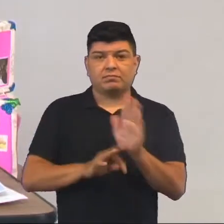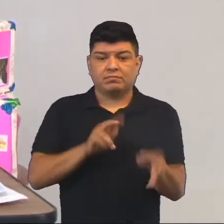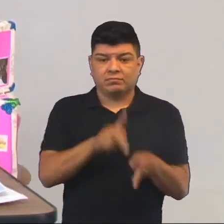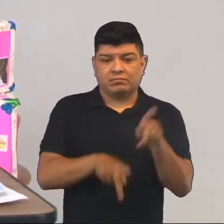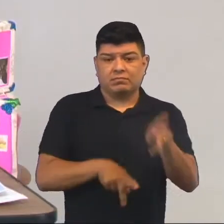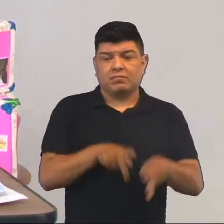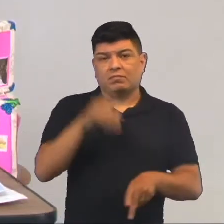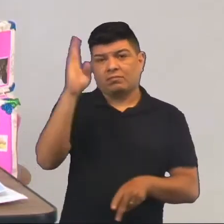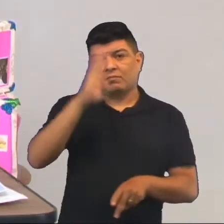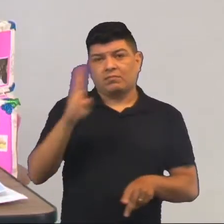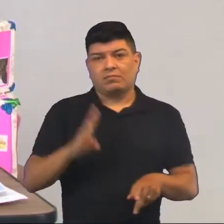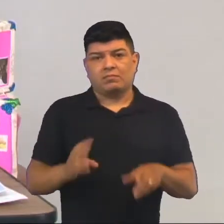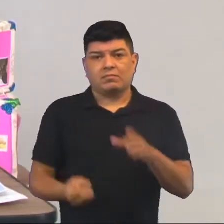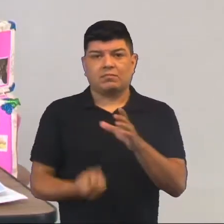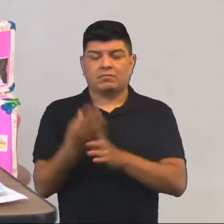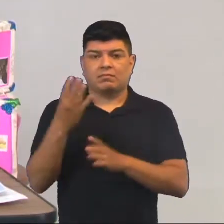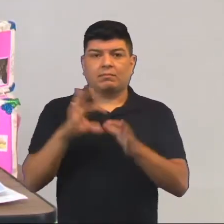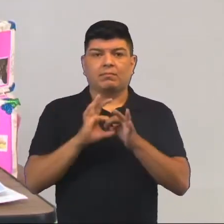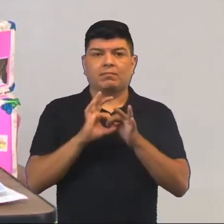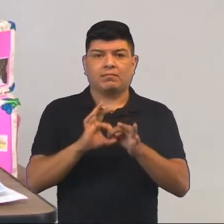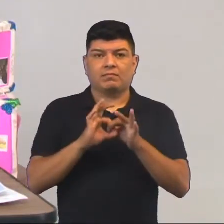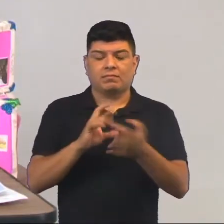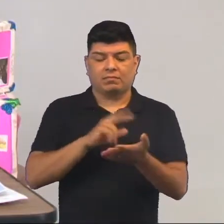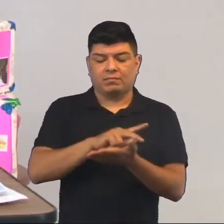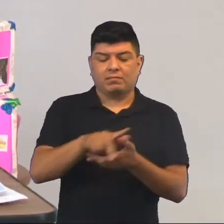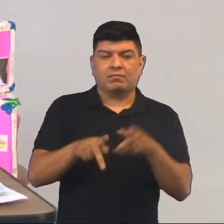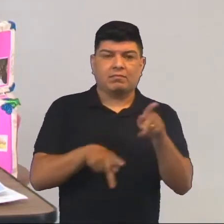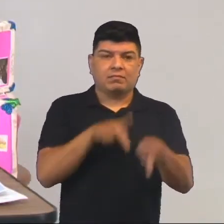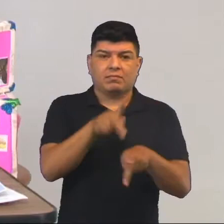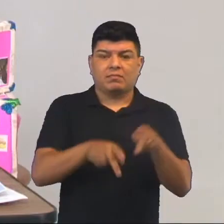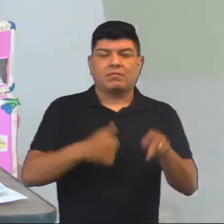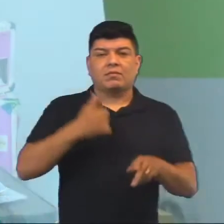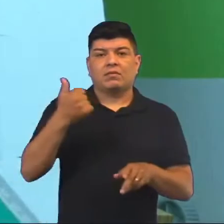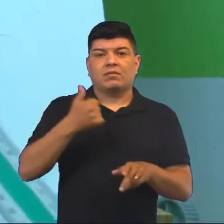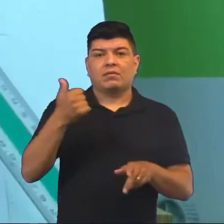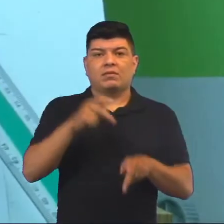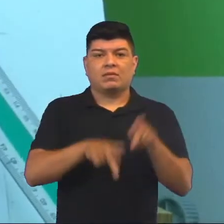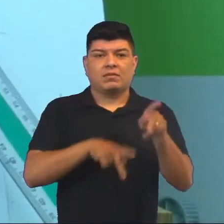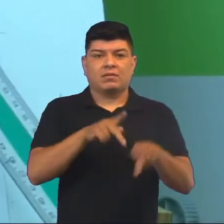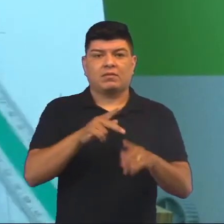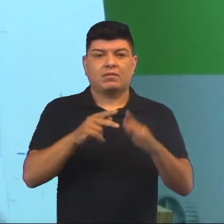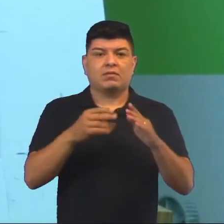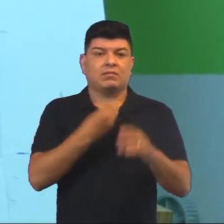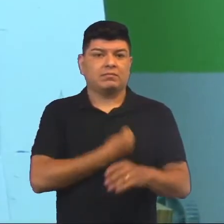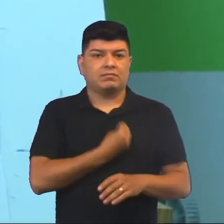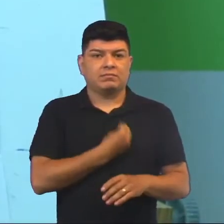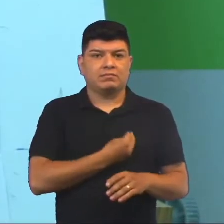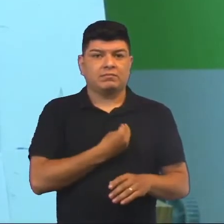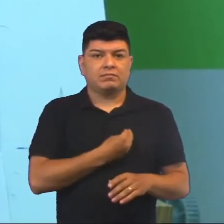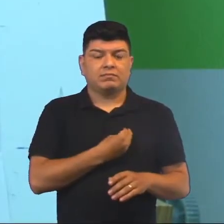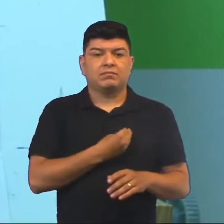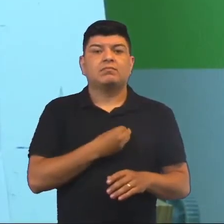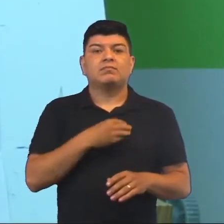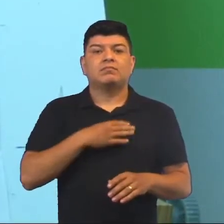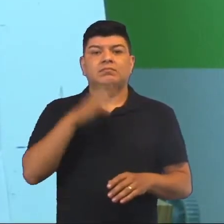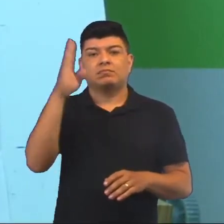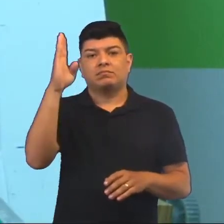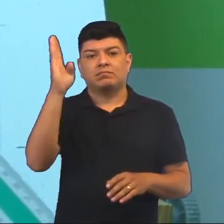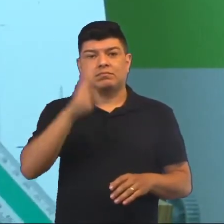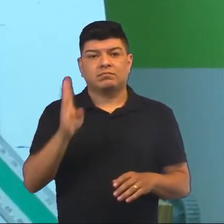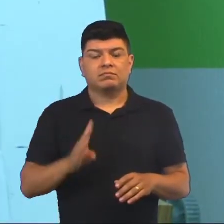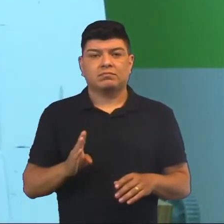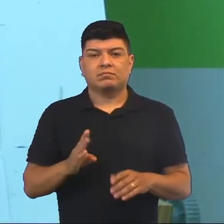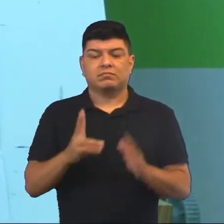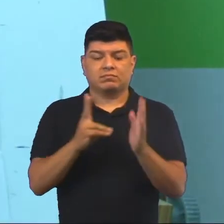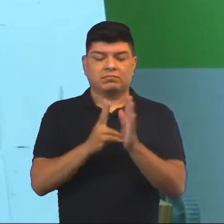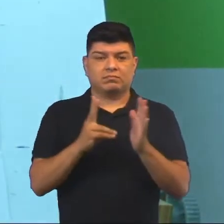povo brasileiro é formado pela união de vários povos. Os primeiros povos a habitar as terras brasileiras foram